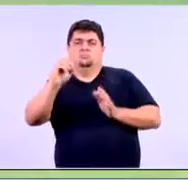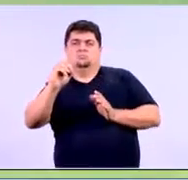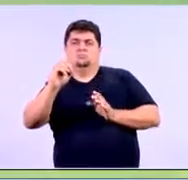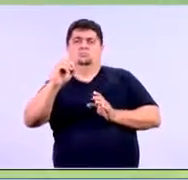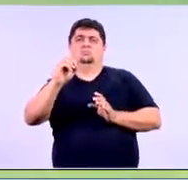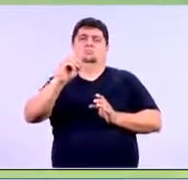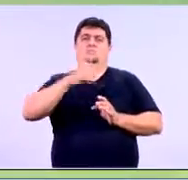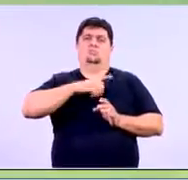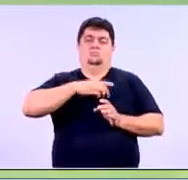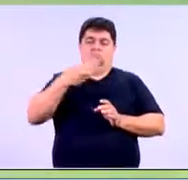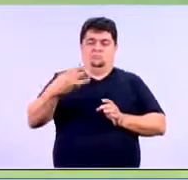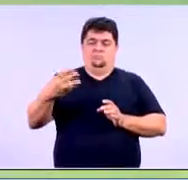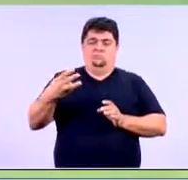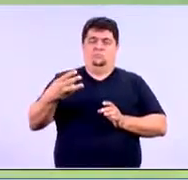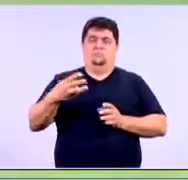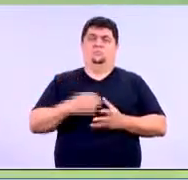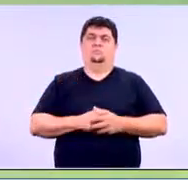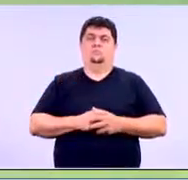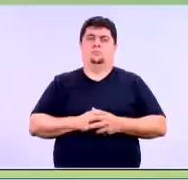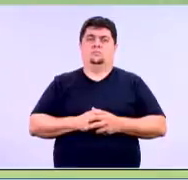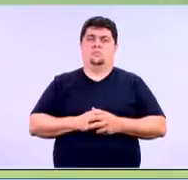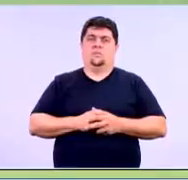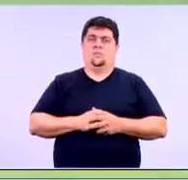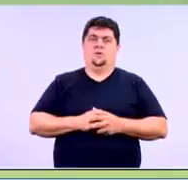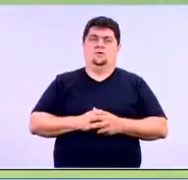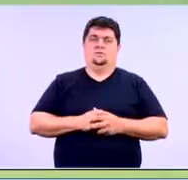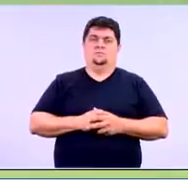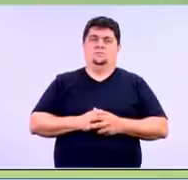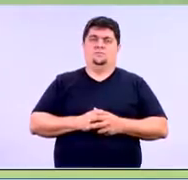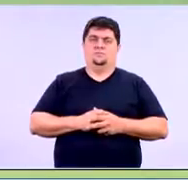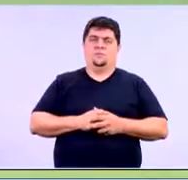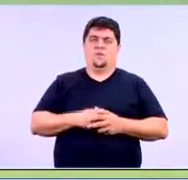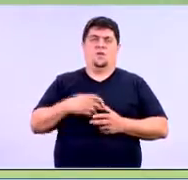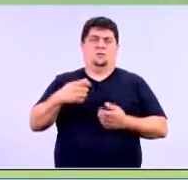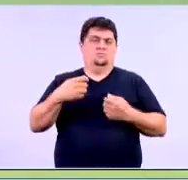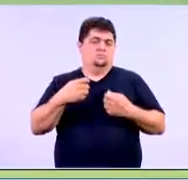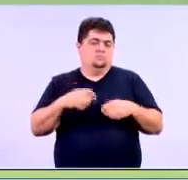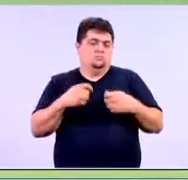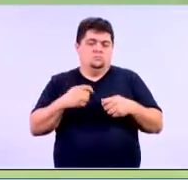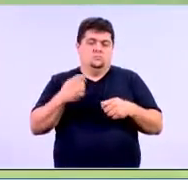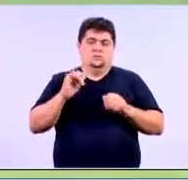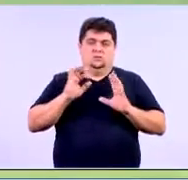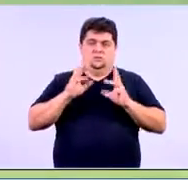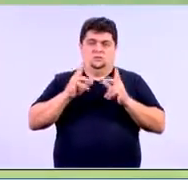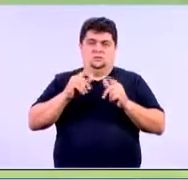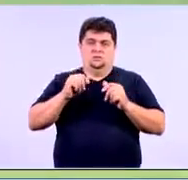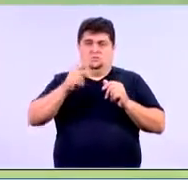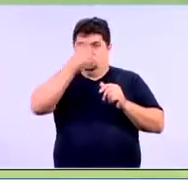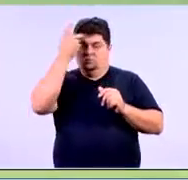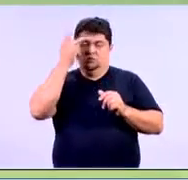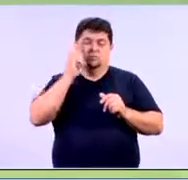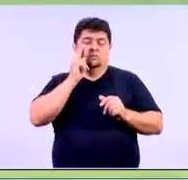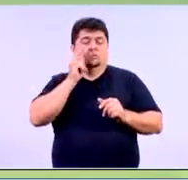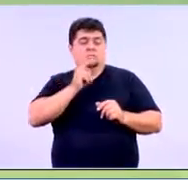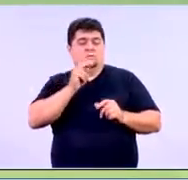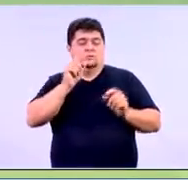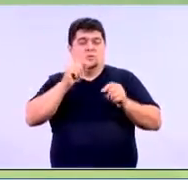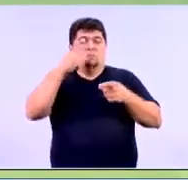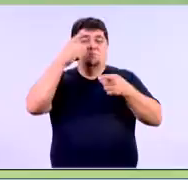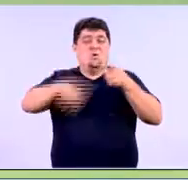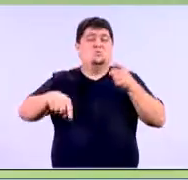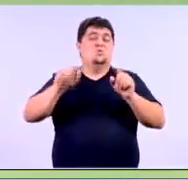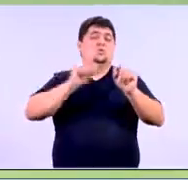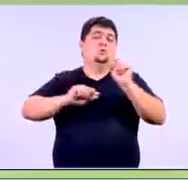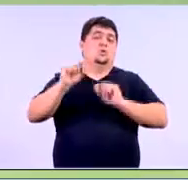ele dispõe? Diz, sem prejuízo de outras garantias asseguradas ao contribuinte, é vedado, novamente,